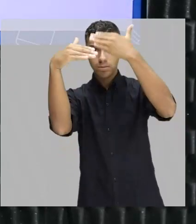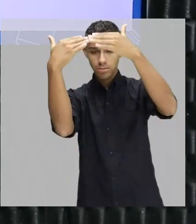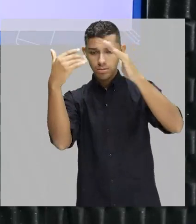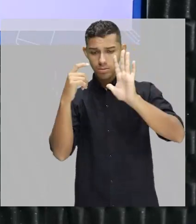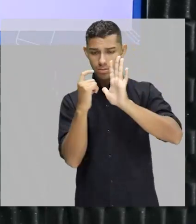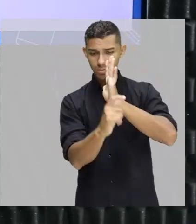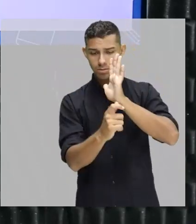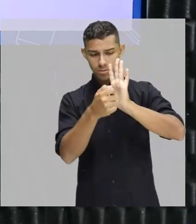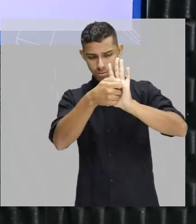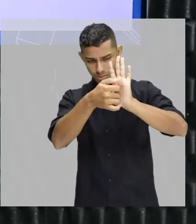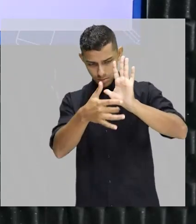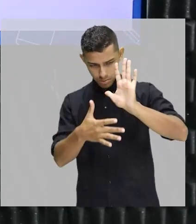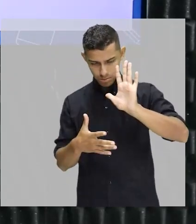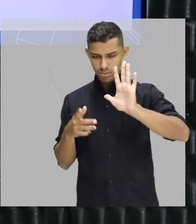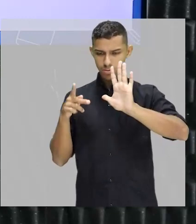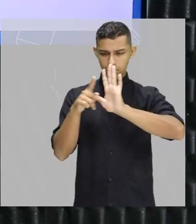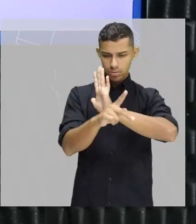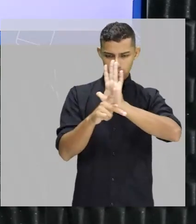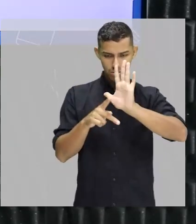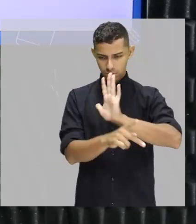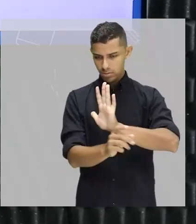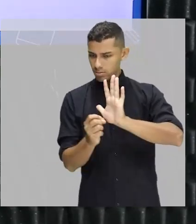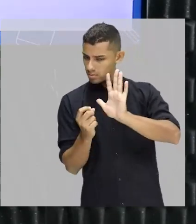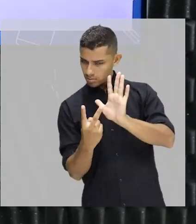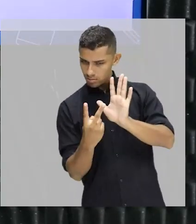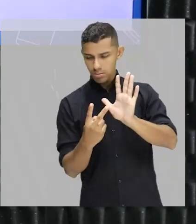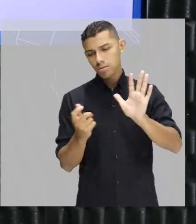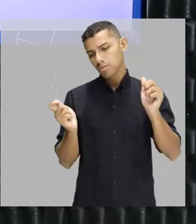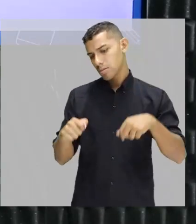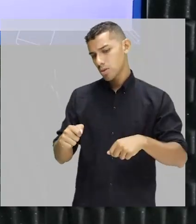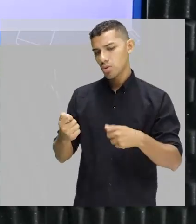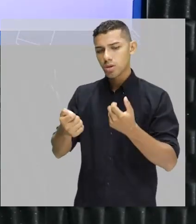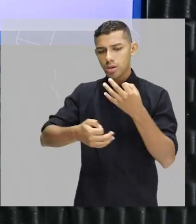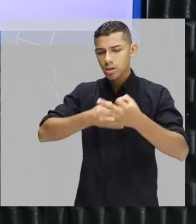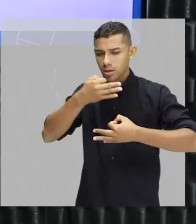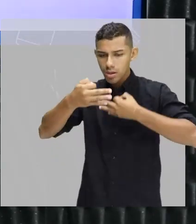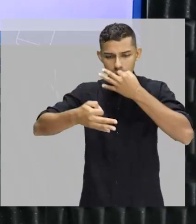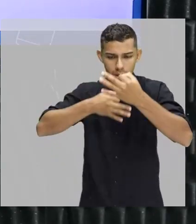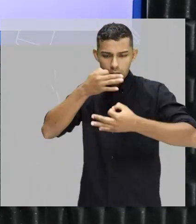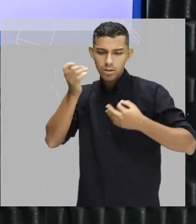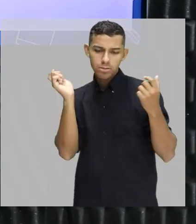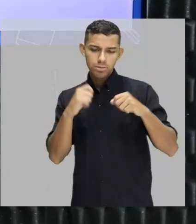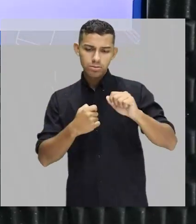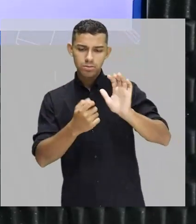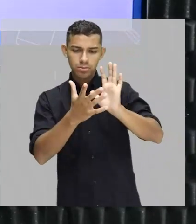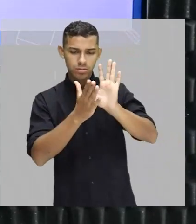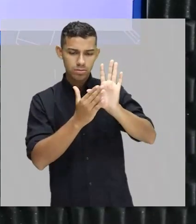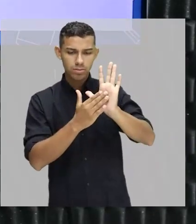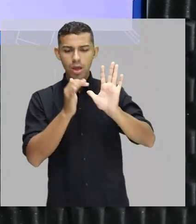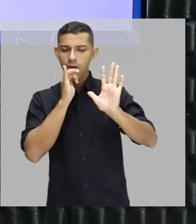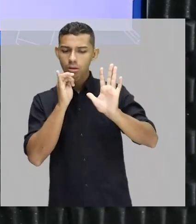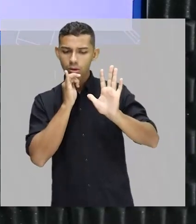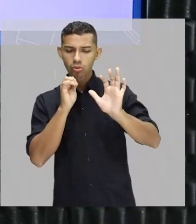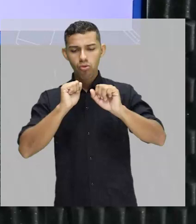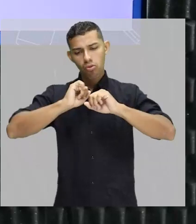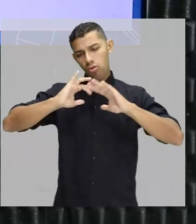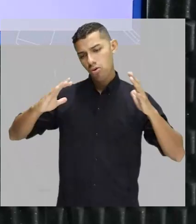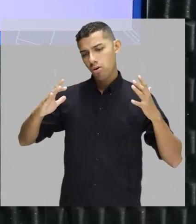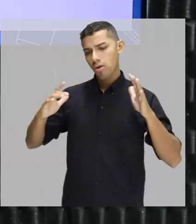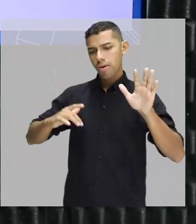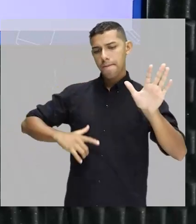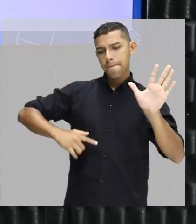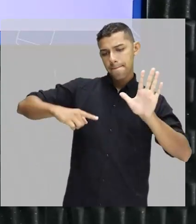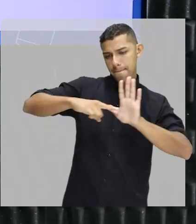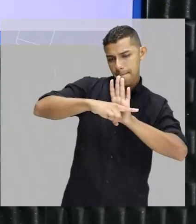se explora os argumentos que sustentam a tese. Os argumentos devem ser embasados com exemplos e fatos a fim